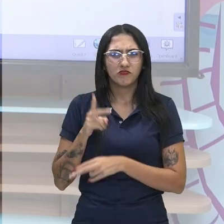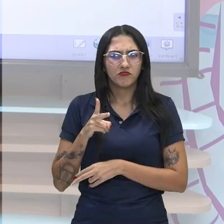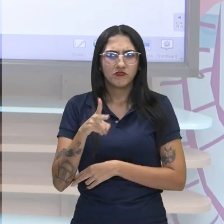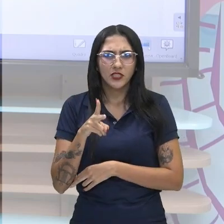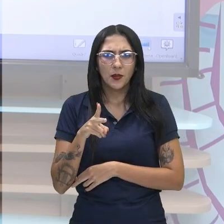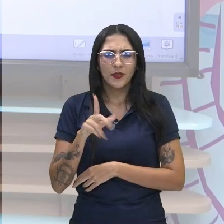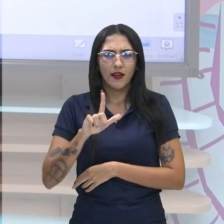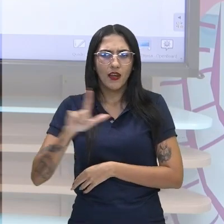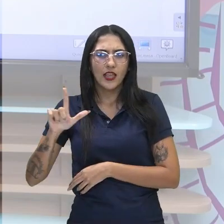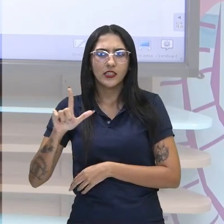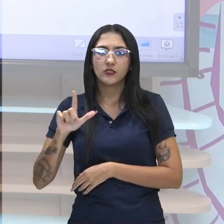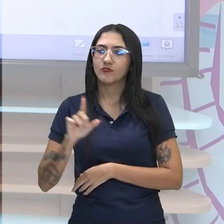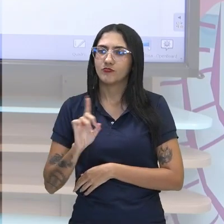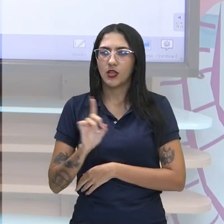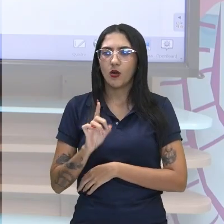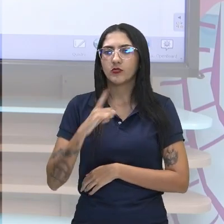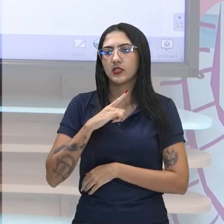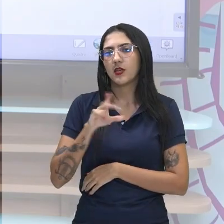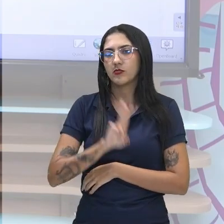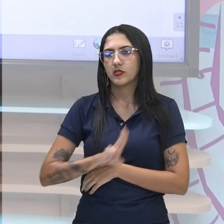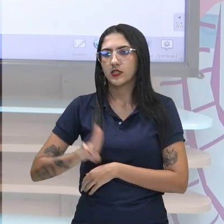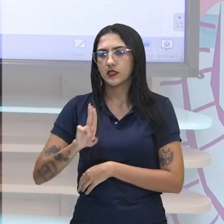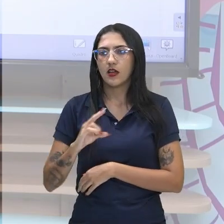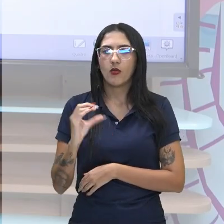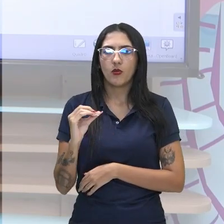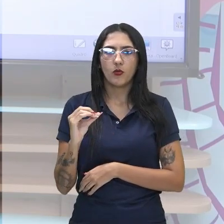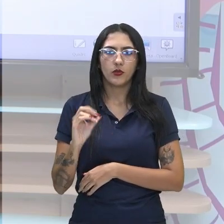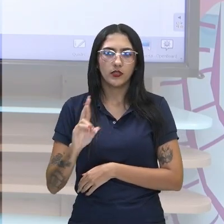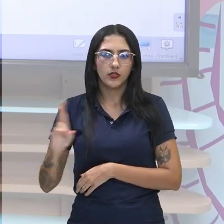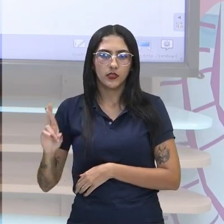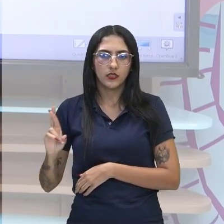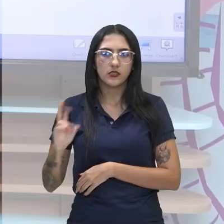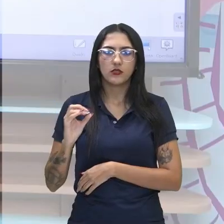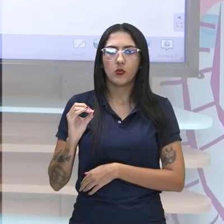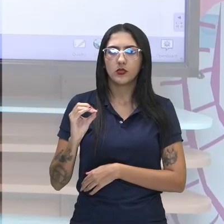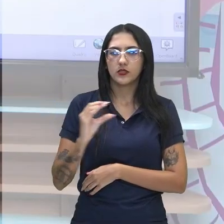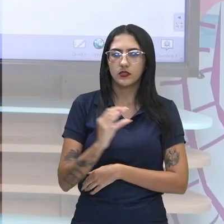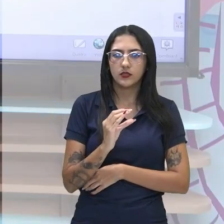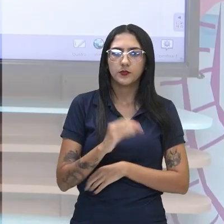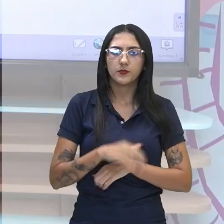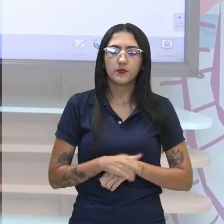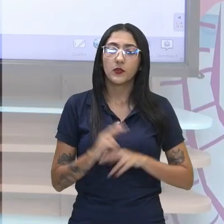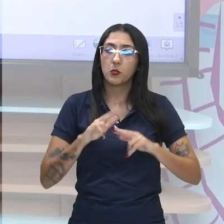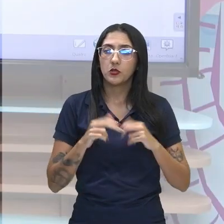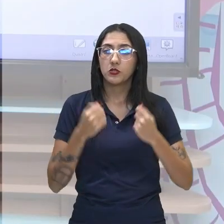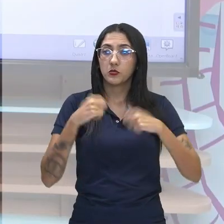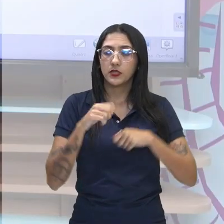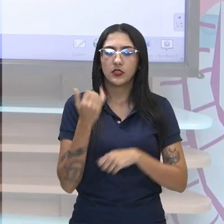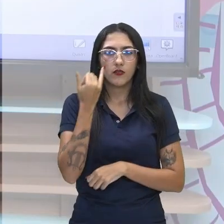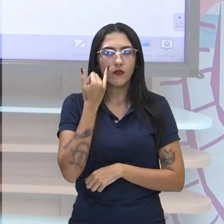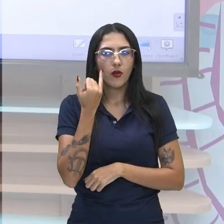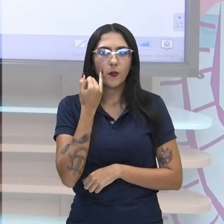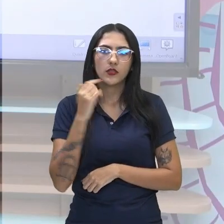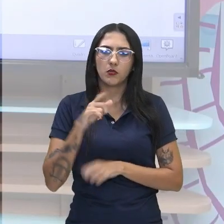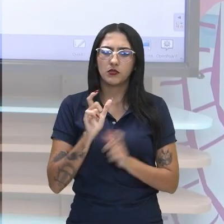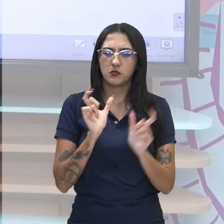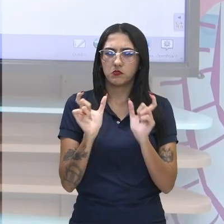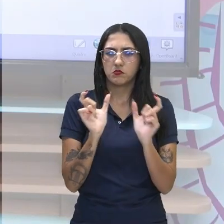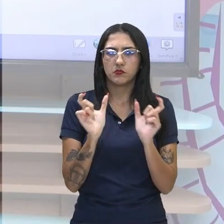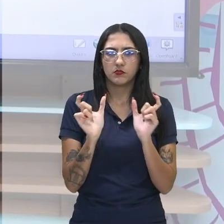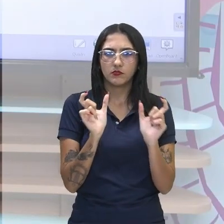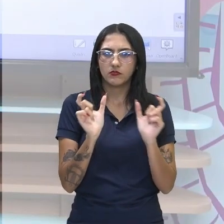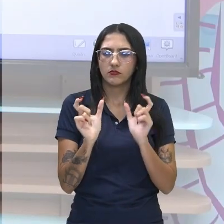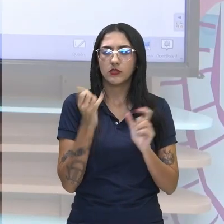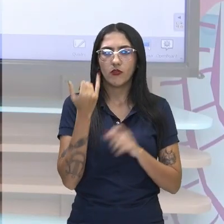vai usar os termos Ocidente e Oriente. Então, fiquem atentos aí a essas